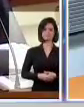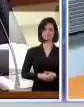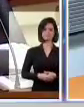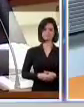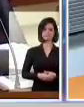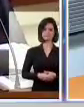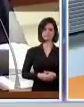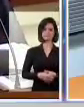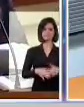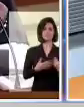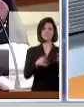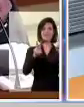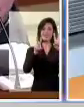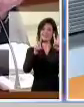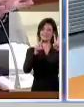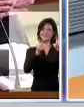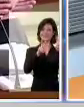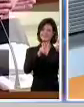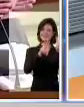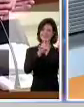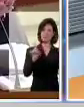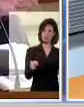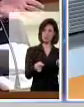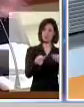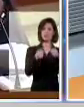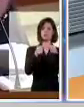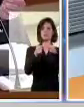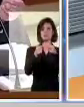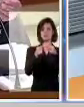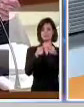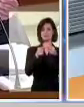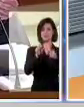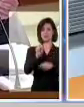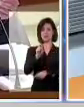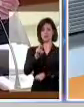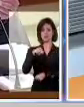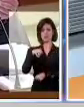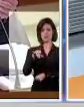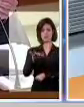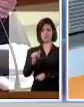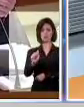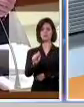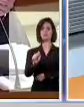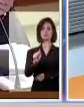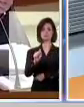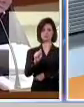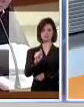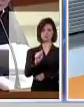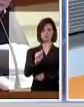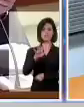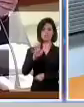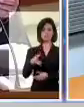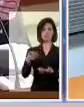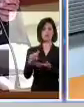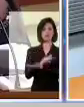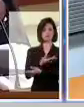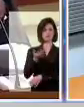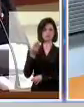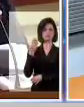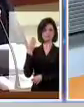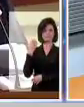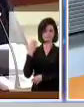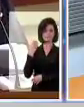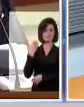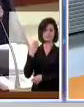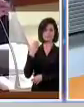colegialidade. É uma coisa estranha, né, Amanda? Porque a ser assim, observou com correção o ministro Lewandowski, então o tribunal nunca mudaria